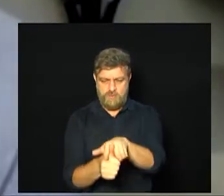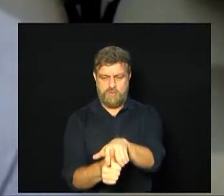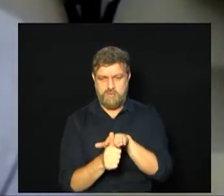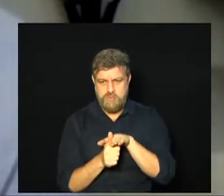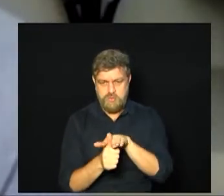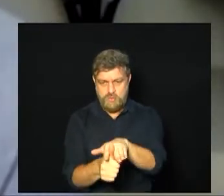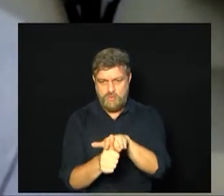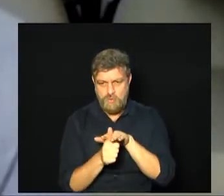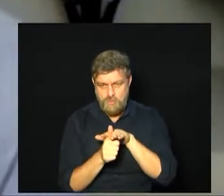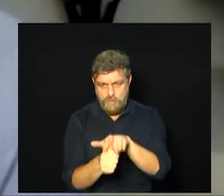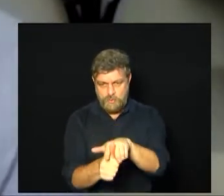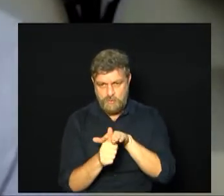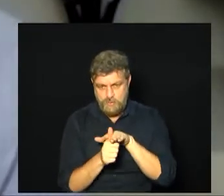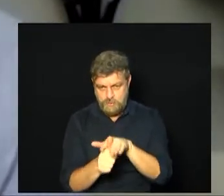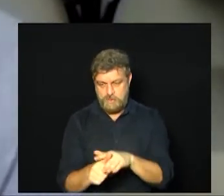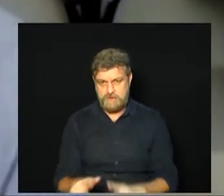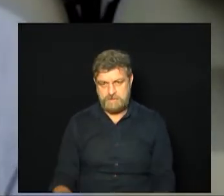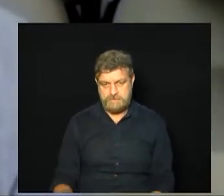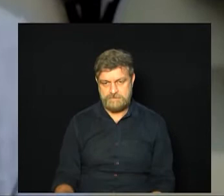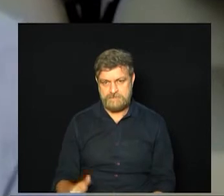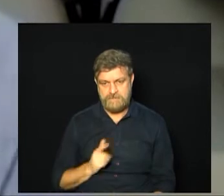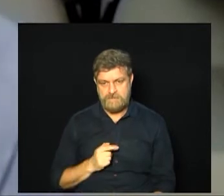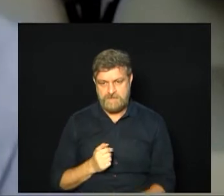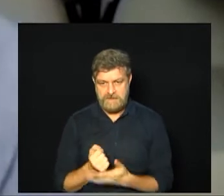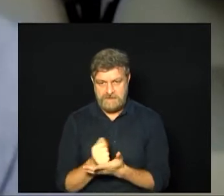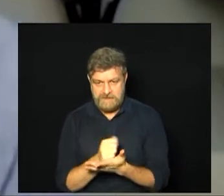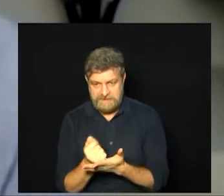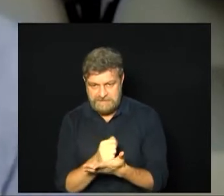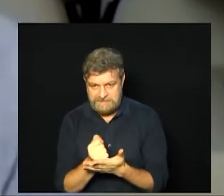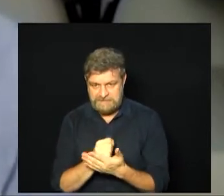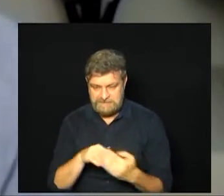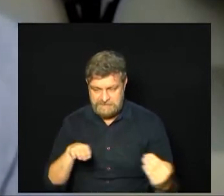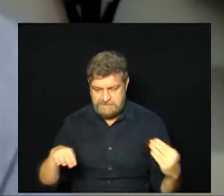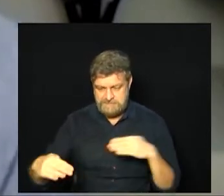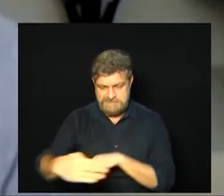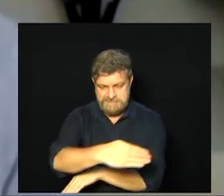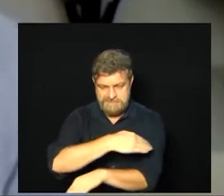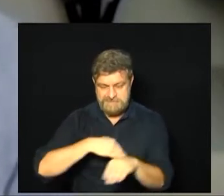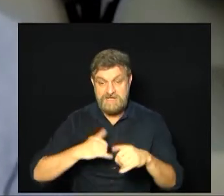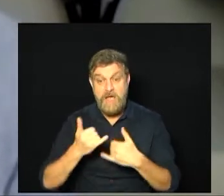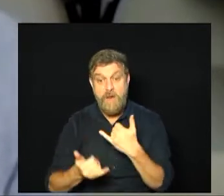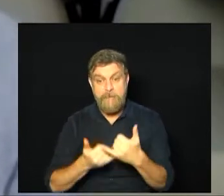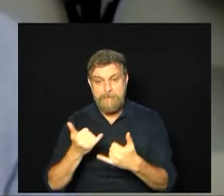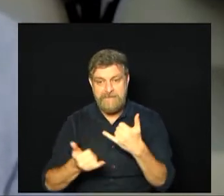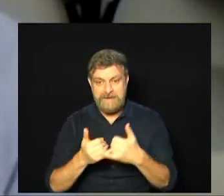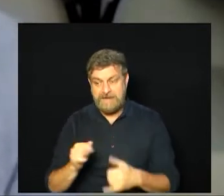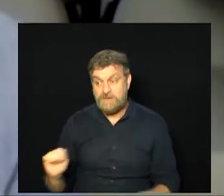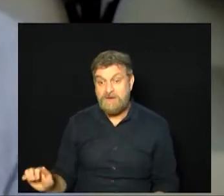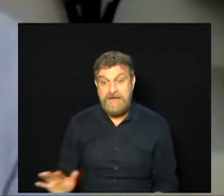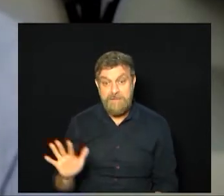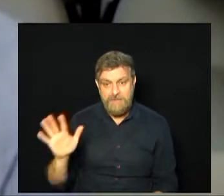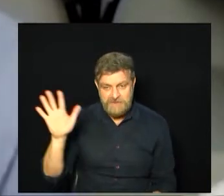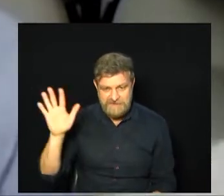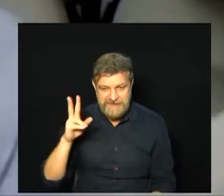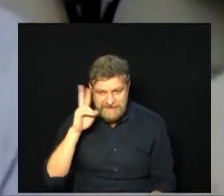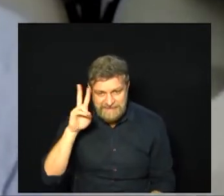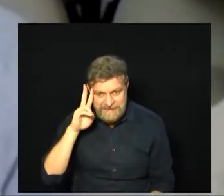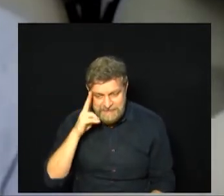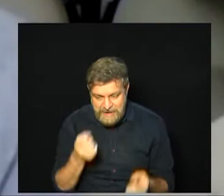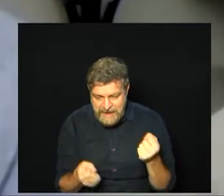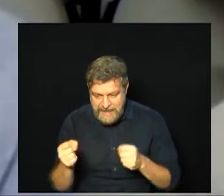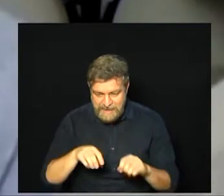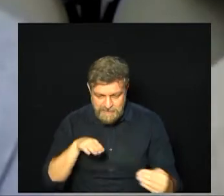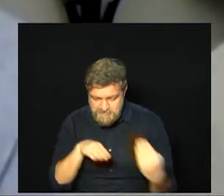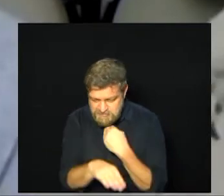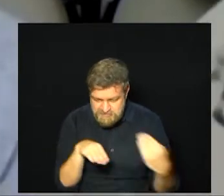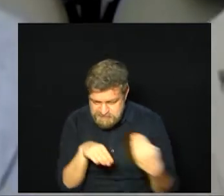70 era ter o autorama da estrela do Emerson Fittipaldi. Olha só. Mas era muito caro, a gente não tinha